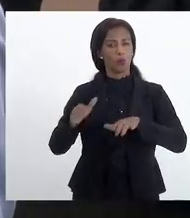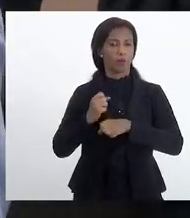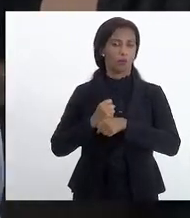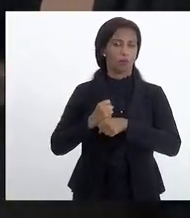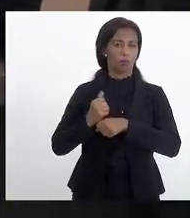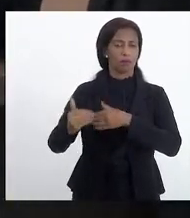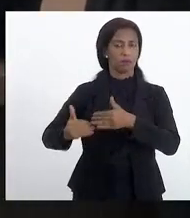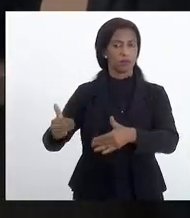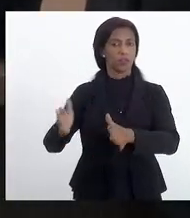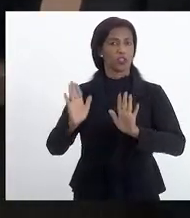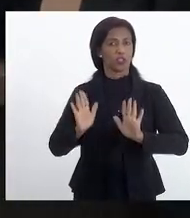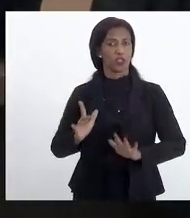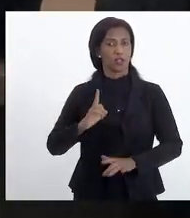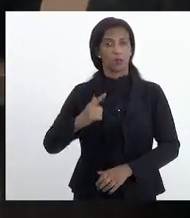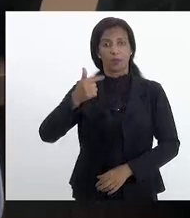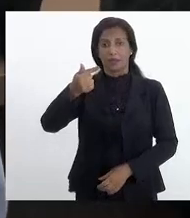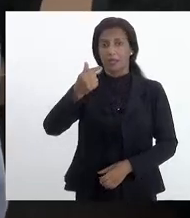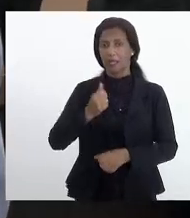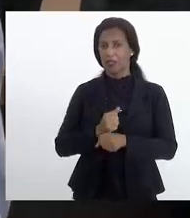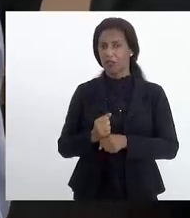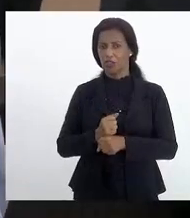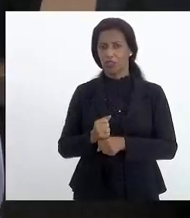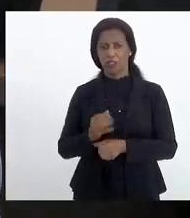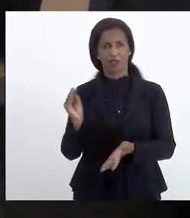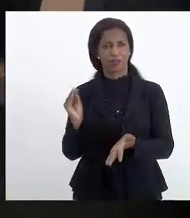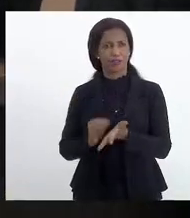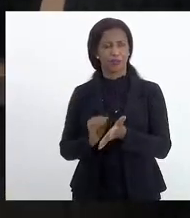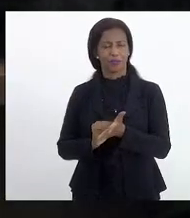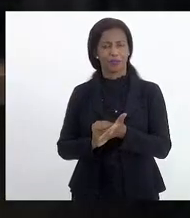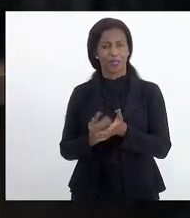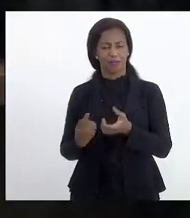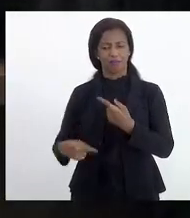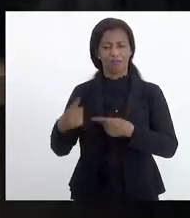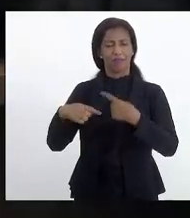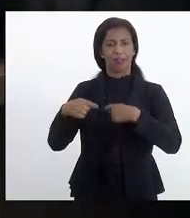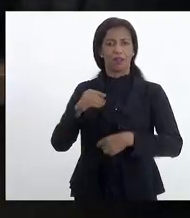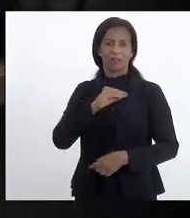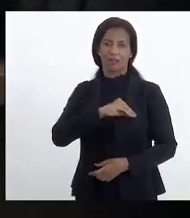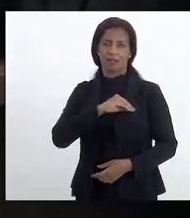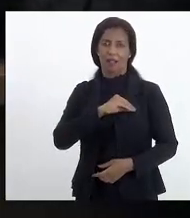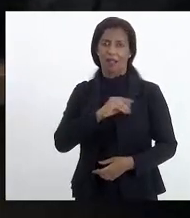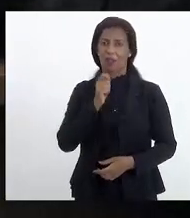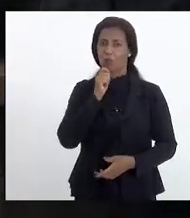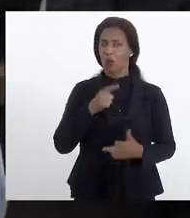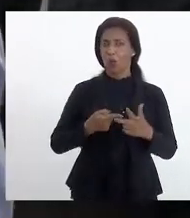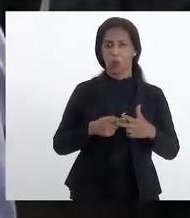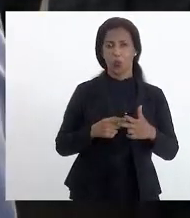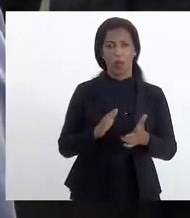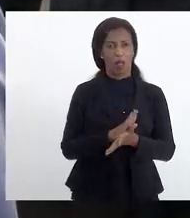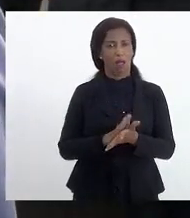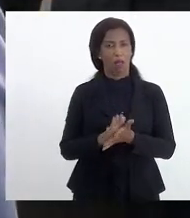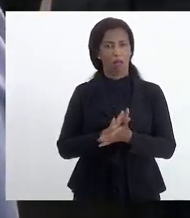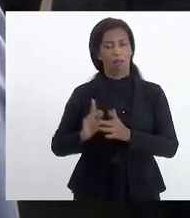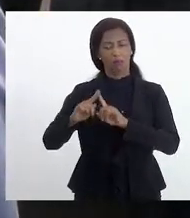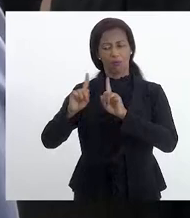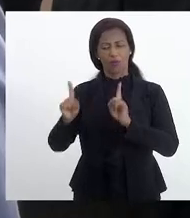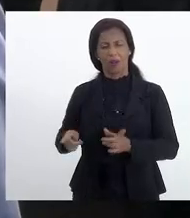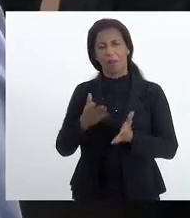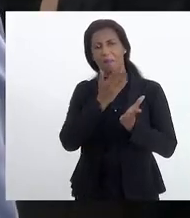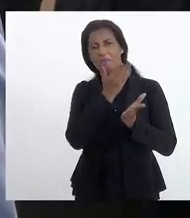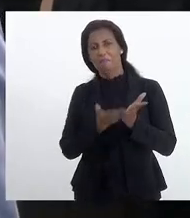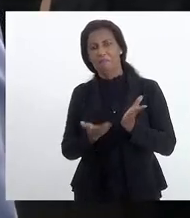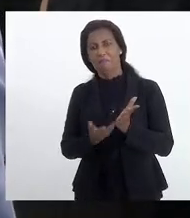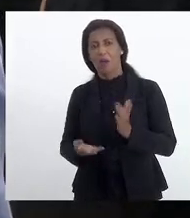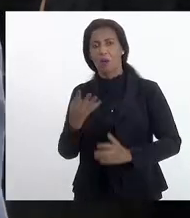anos. Já estamos aí há 7 anos sem recomposição de perdas. Os servidores públicos tiveram uma perda média